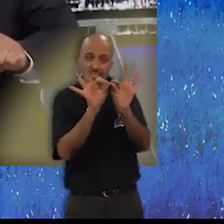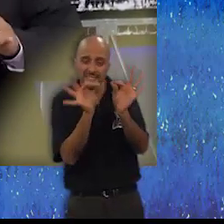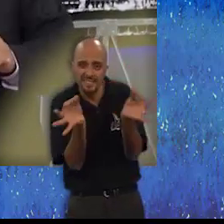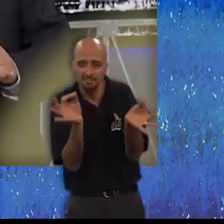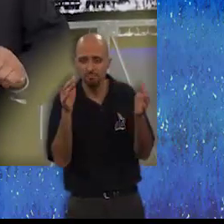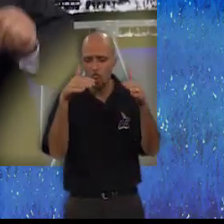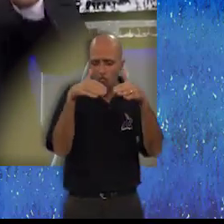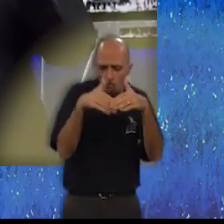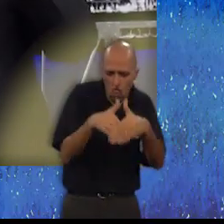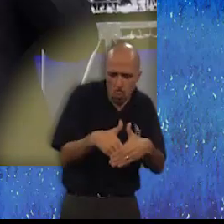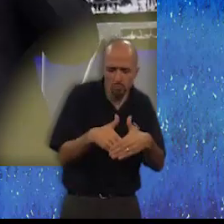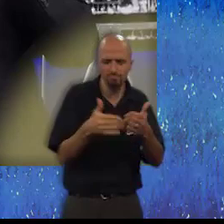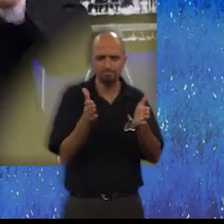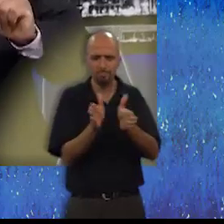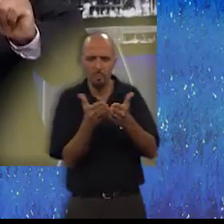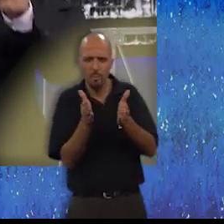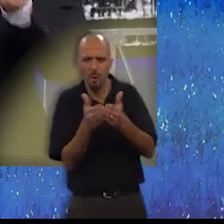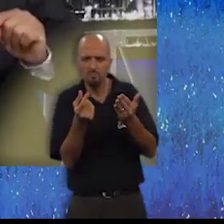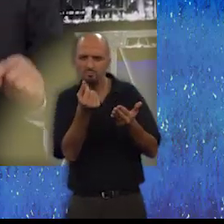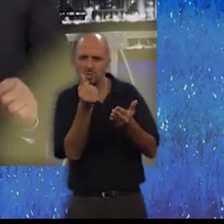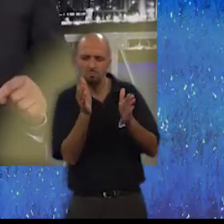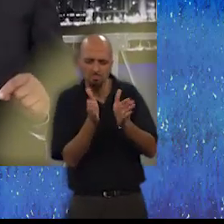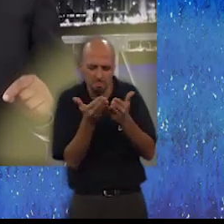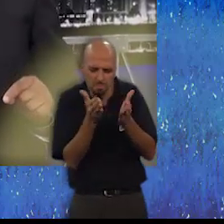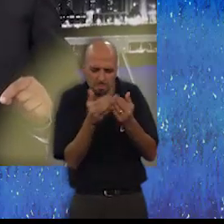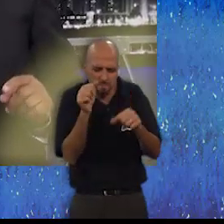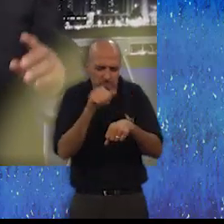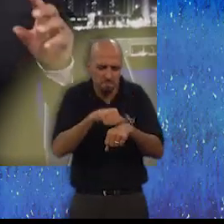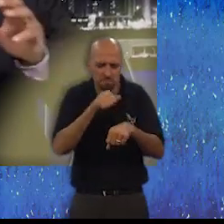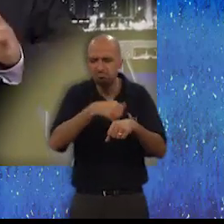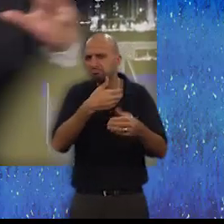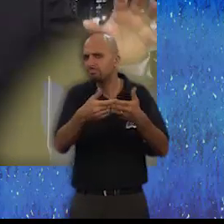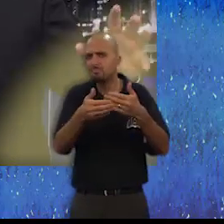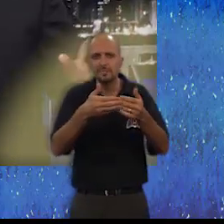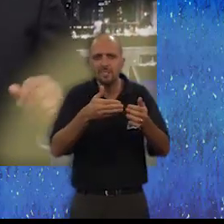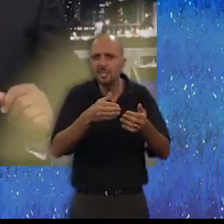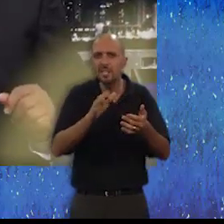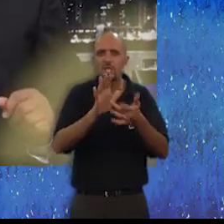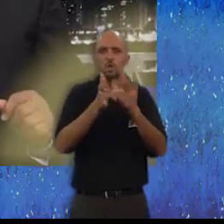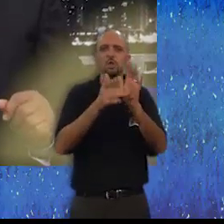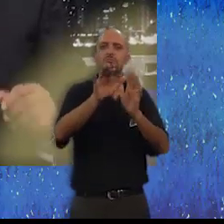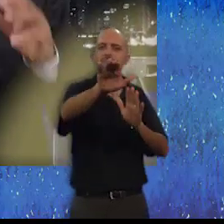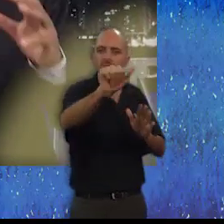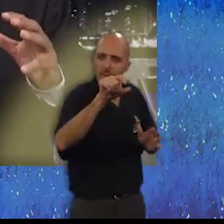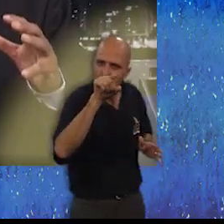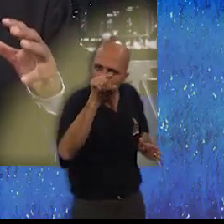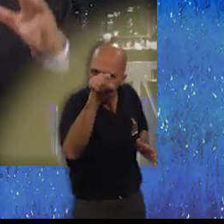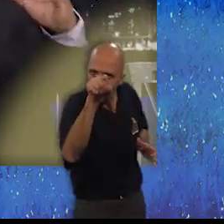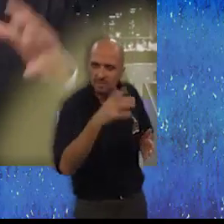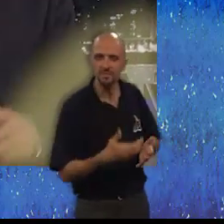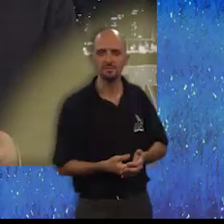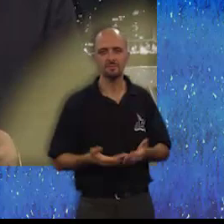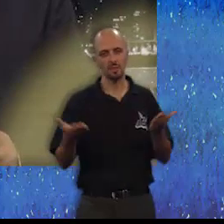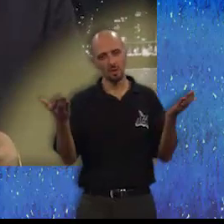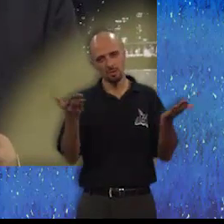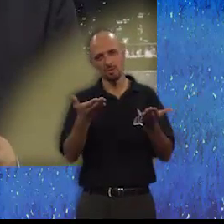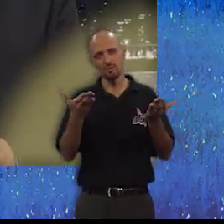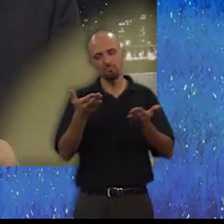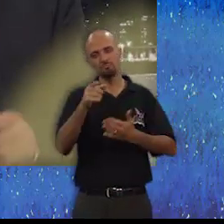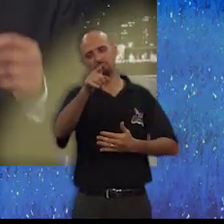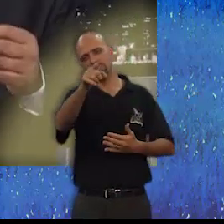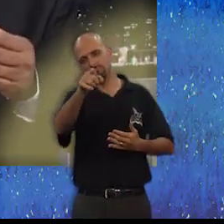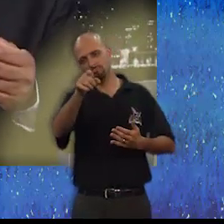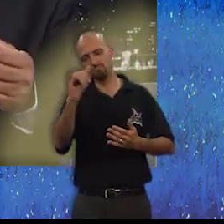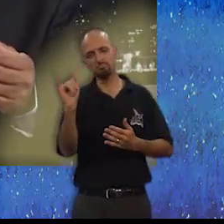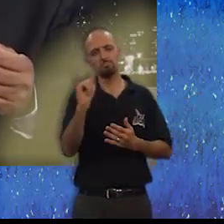mais simples, você que talvez seja uma pessoa pobre financeiramente falando. Jesus chama a todos, mas hoje Ele está chamando você,